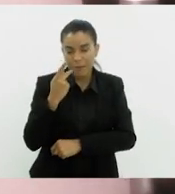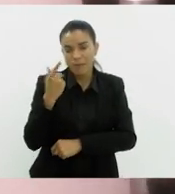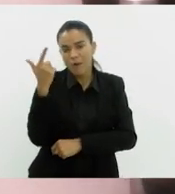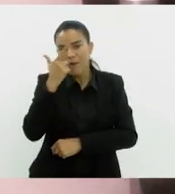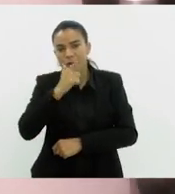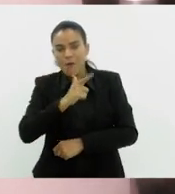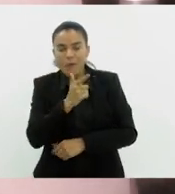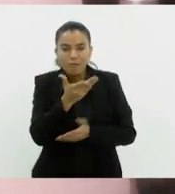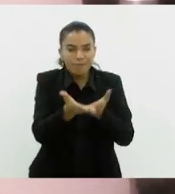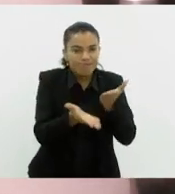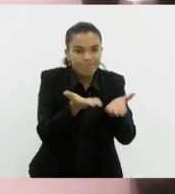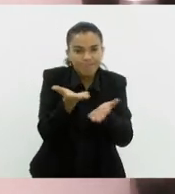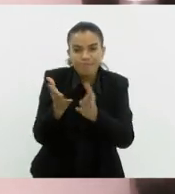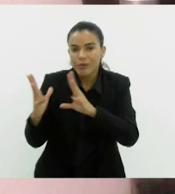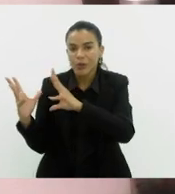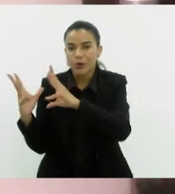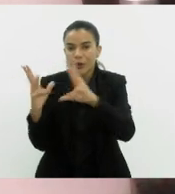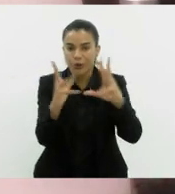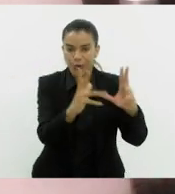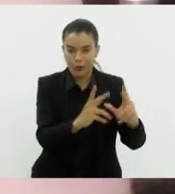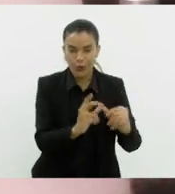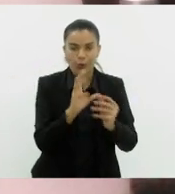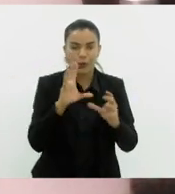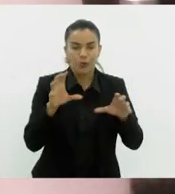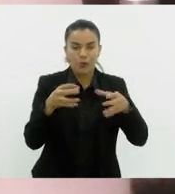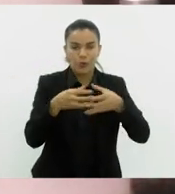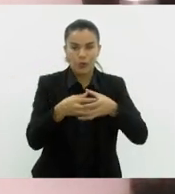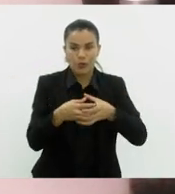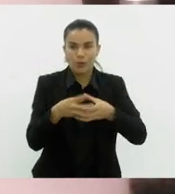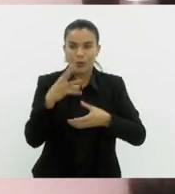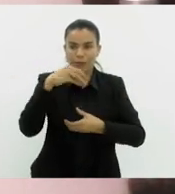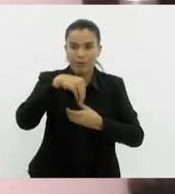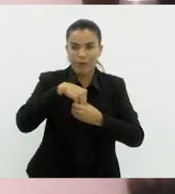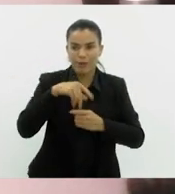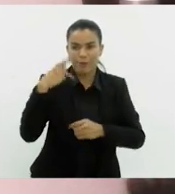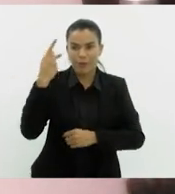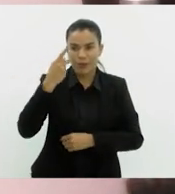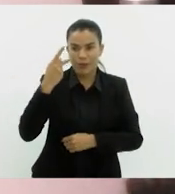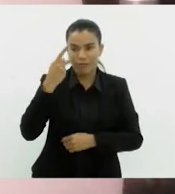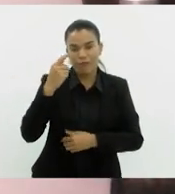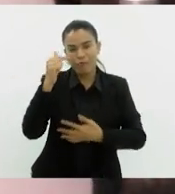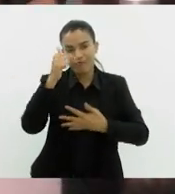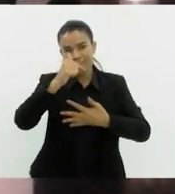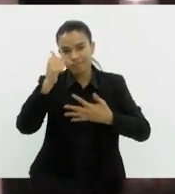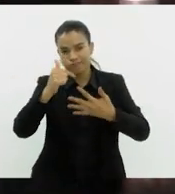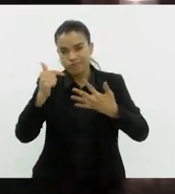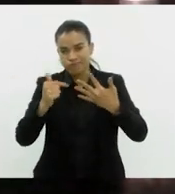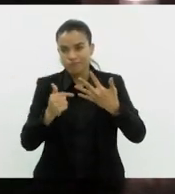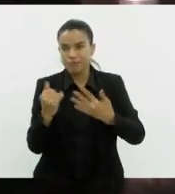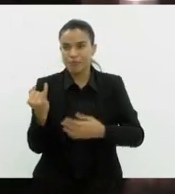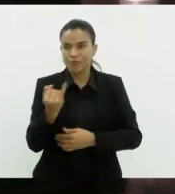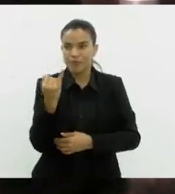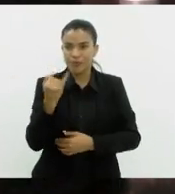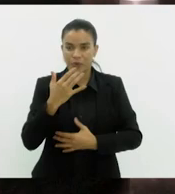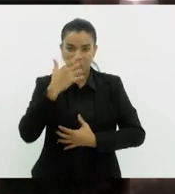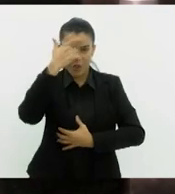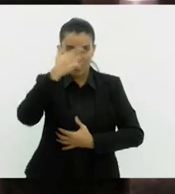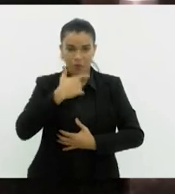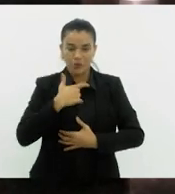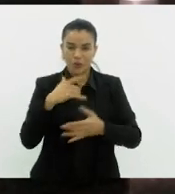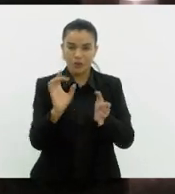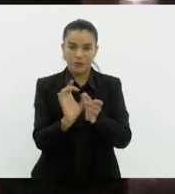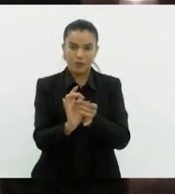conseguir atender todos os grupos dentro dessas políticas. Então, acho que são considerações importantes e me coloco à